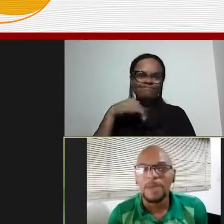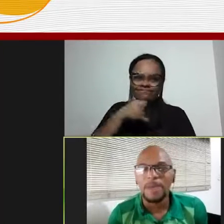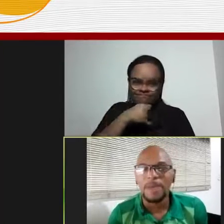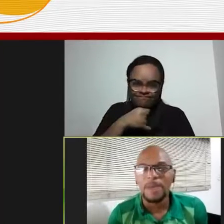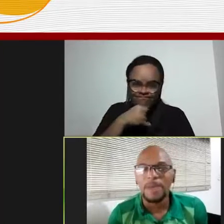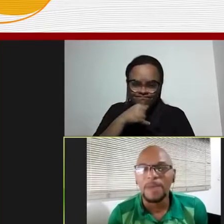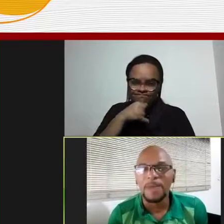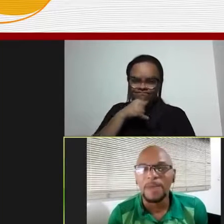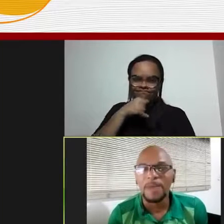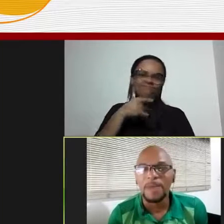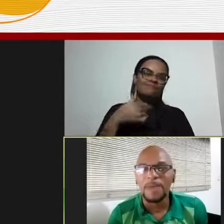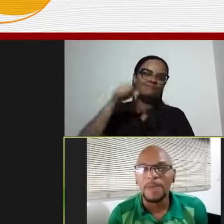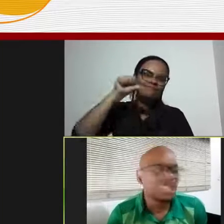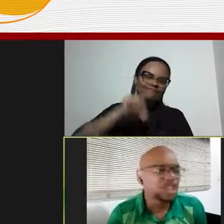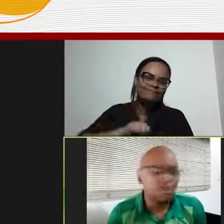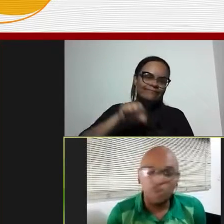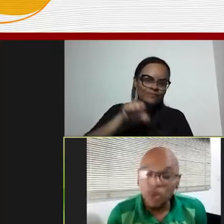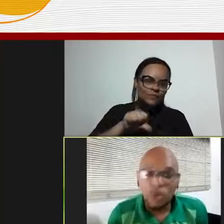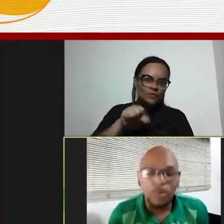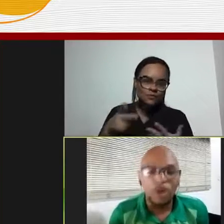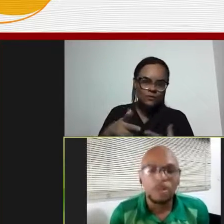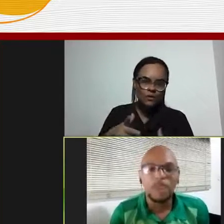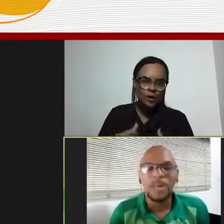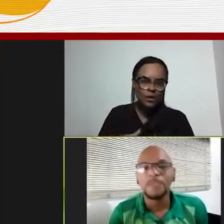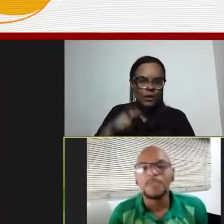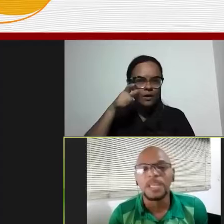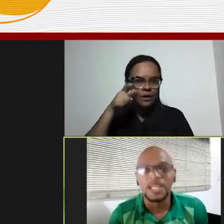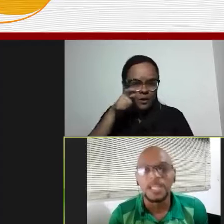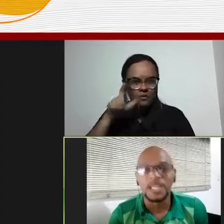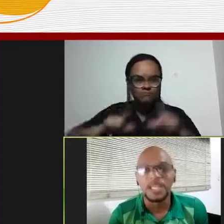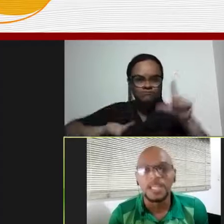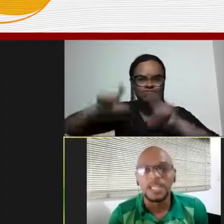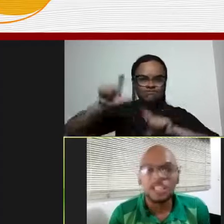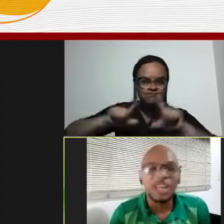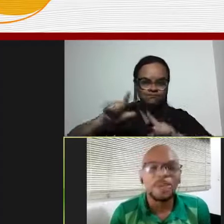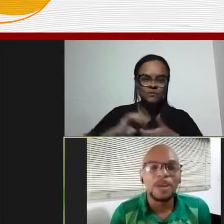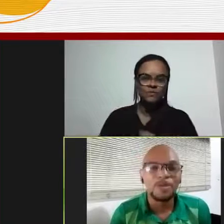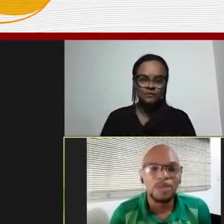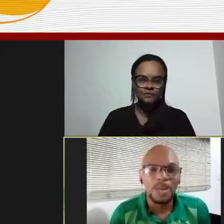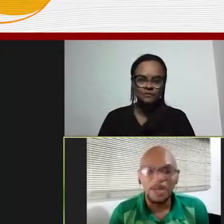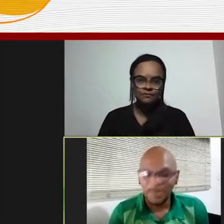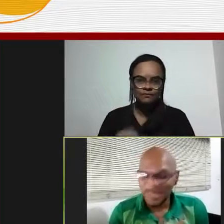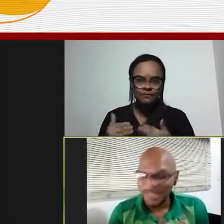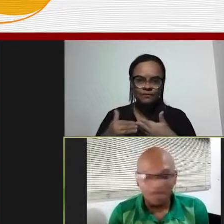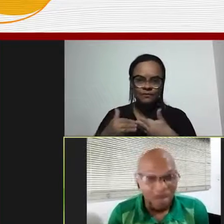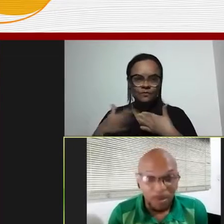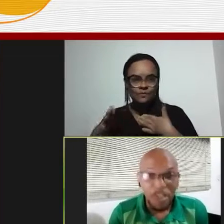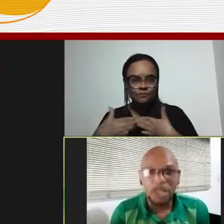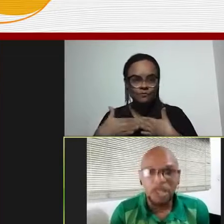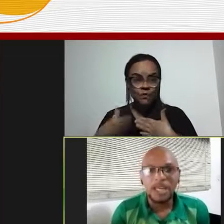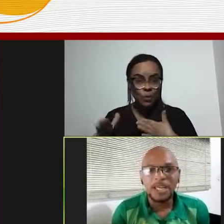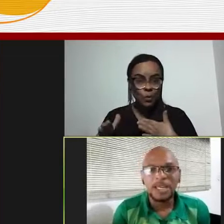muito para baixo, e eu assisti muito pouco da Paralimpíadas. Assisti a abertura,